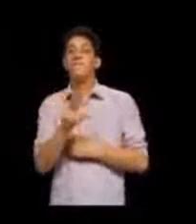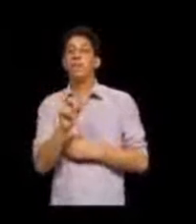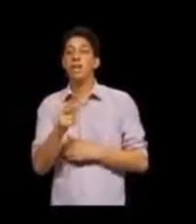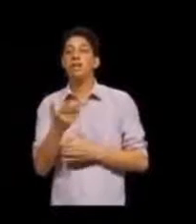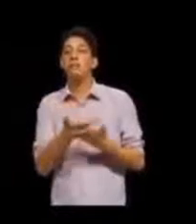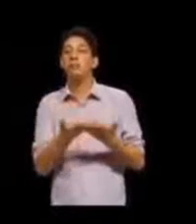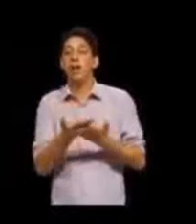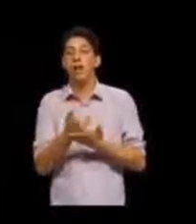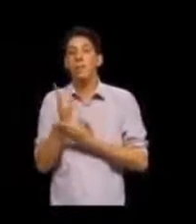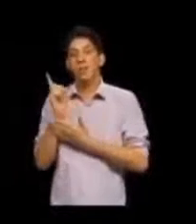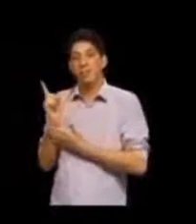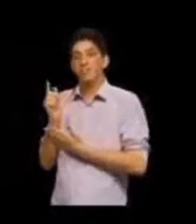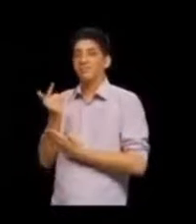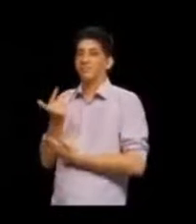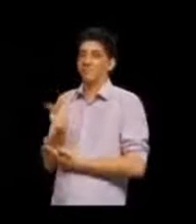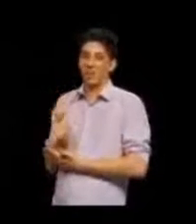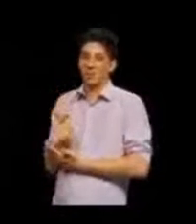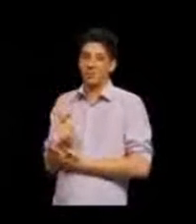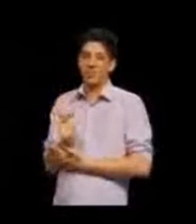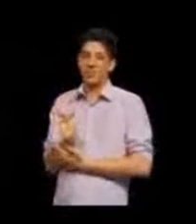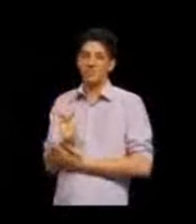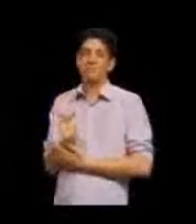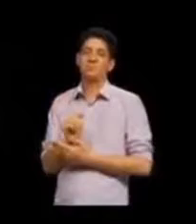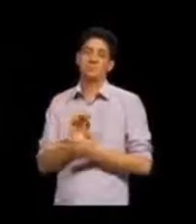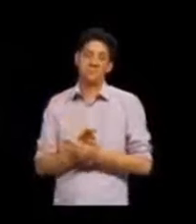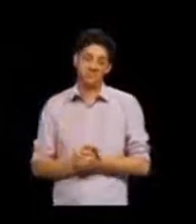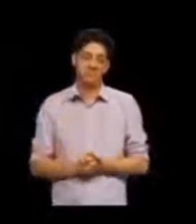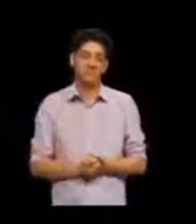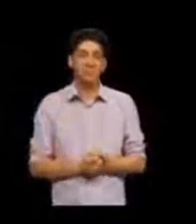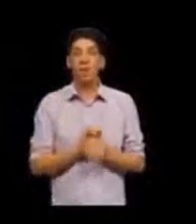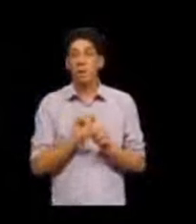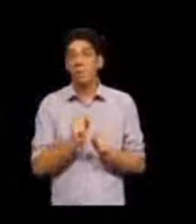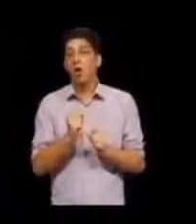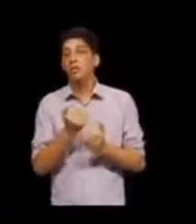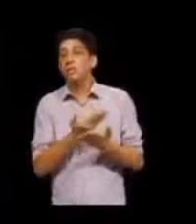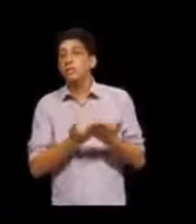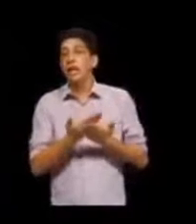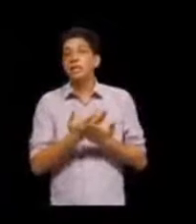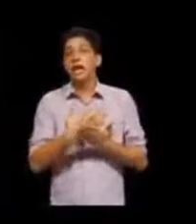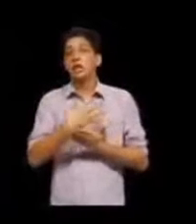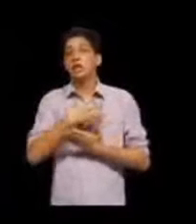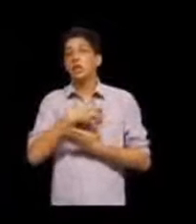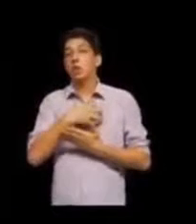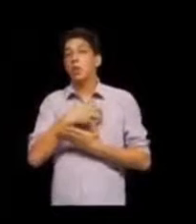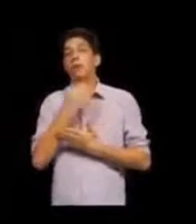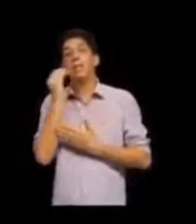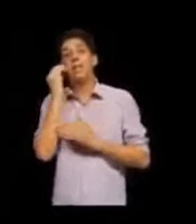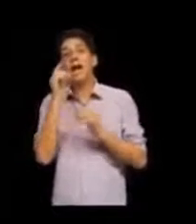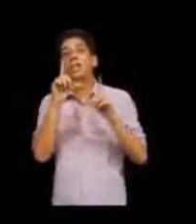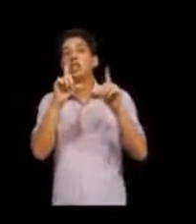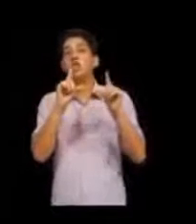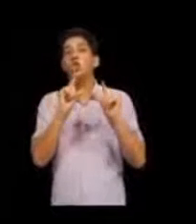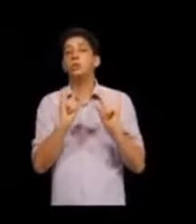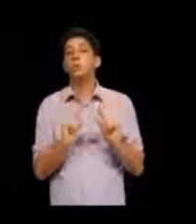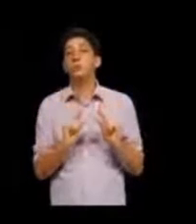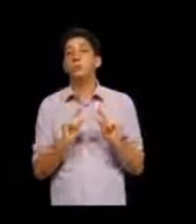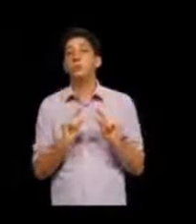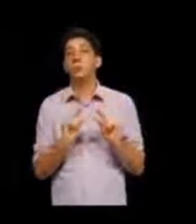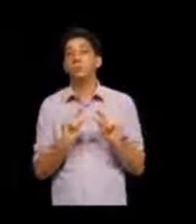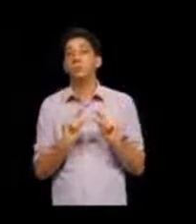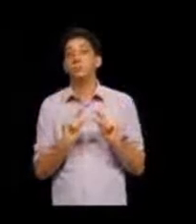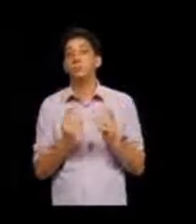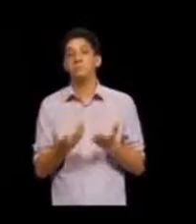temos meios de tratar os sintomas em modo de atenuá-los. E a morte, igual eu